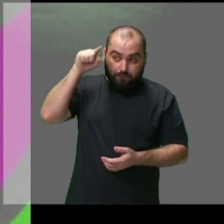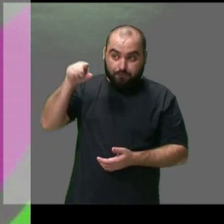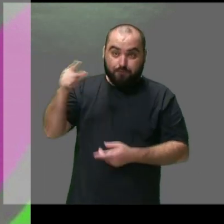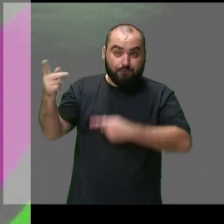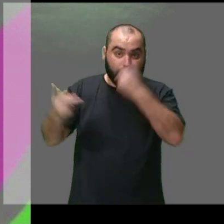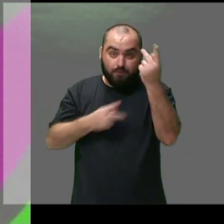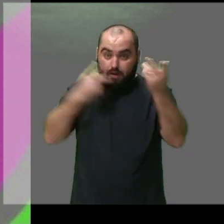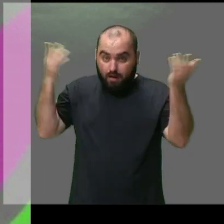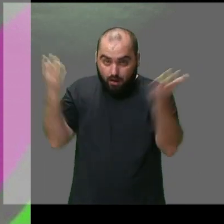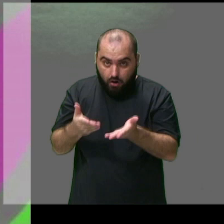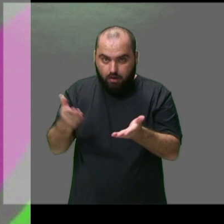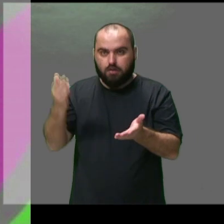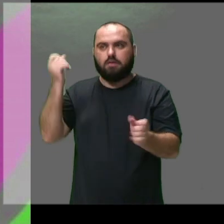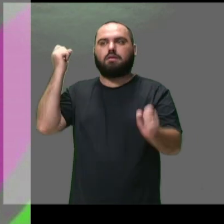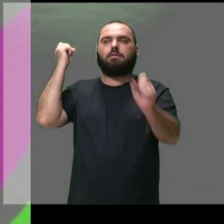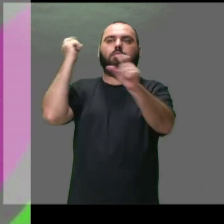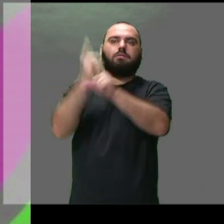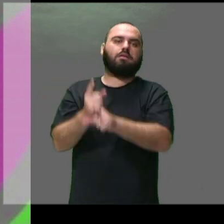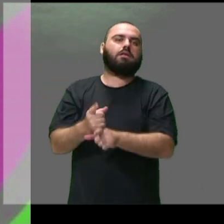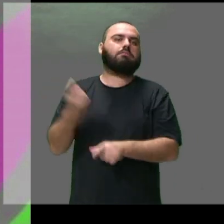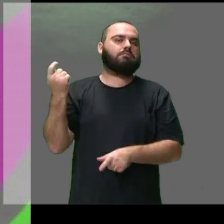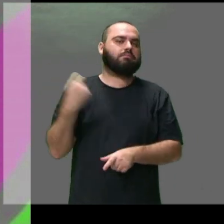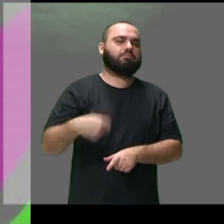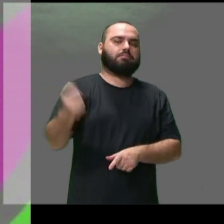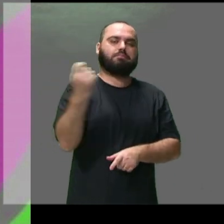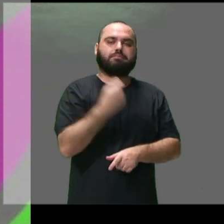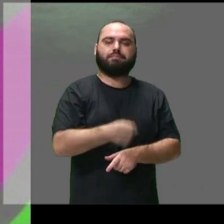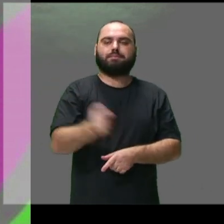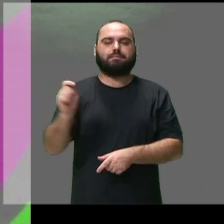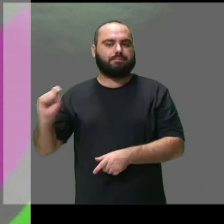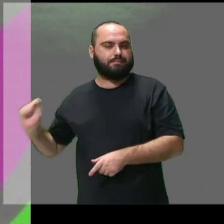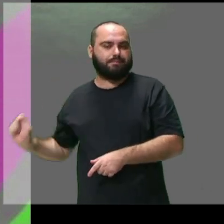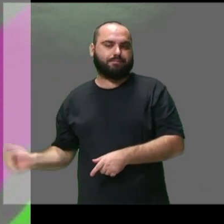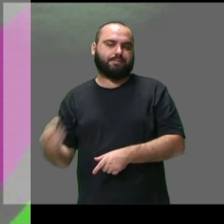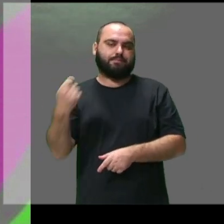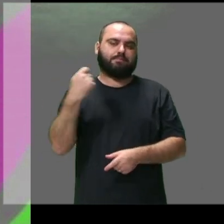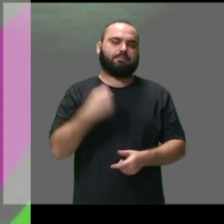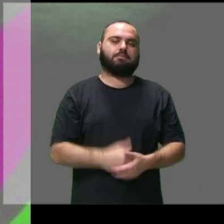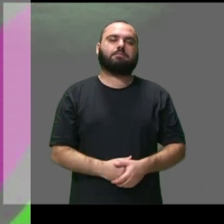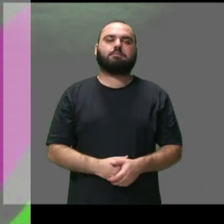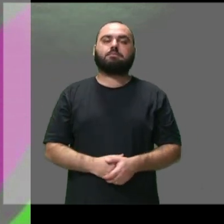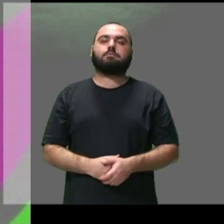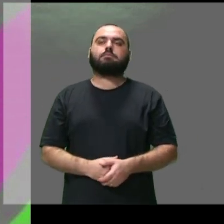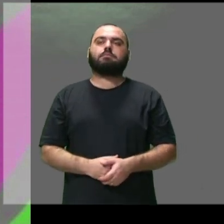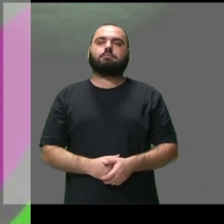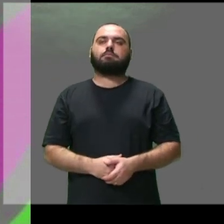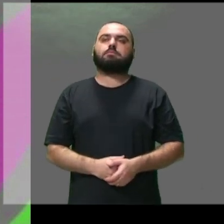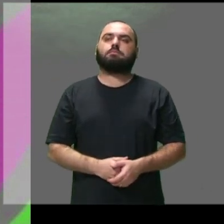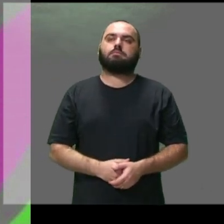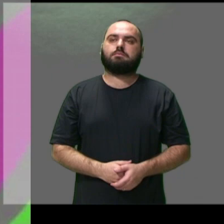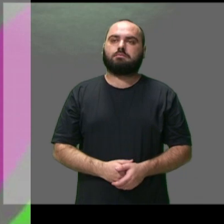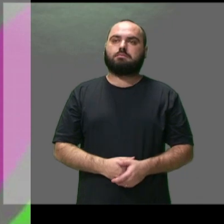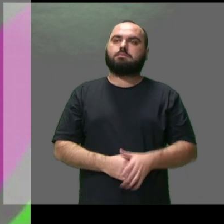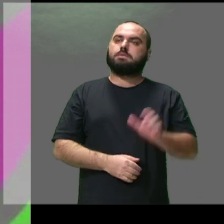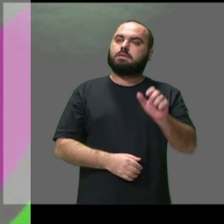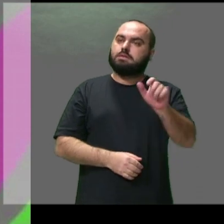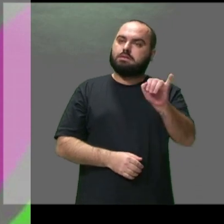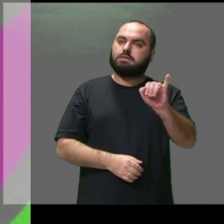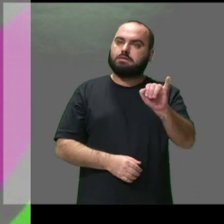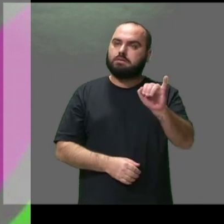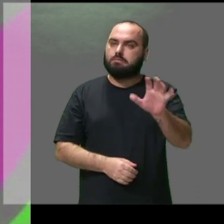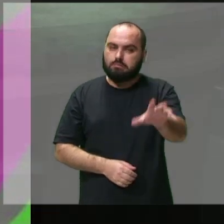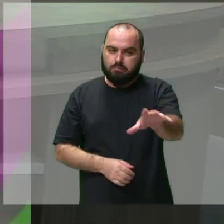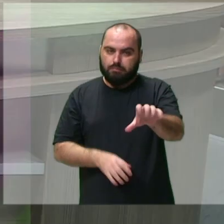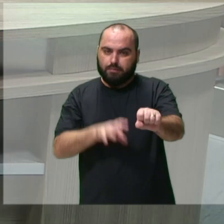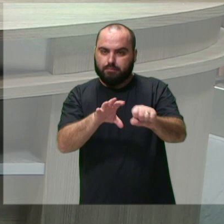fala, atenta-se ao olhar, aí você consegue ver então, realmente. Se eu pudesse juntar as raquetes que já passaram por ali, as